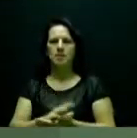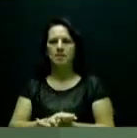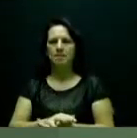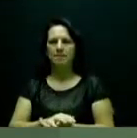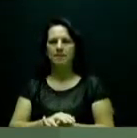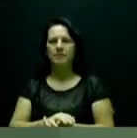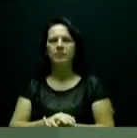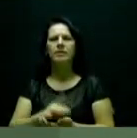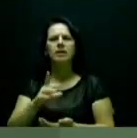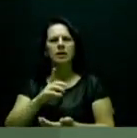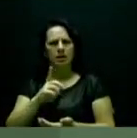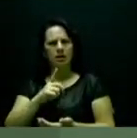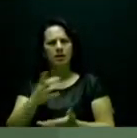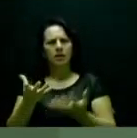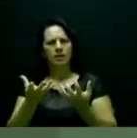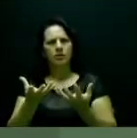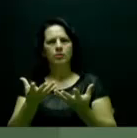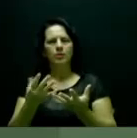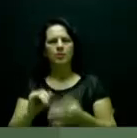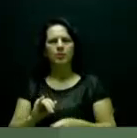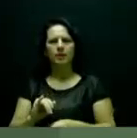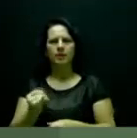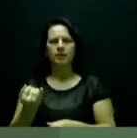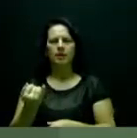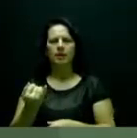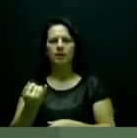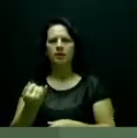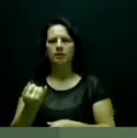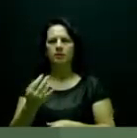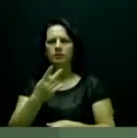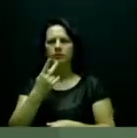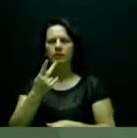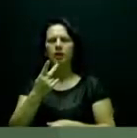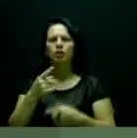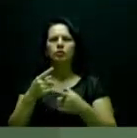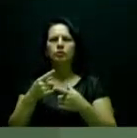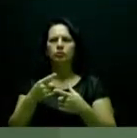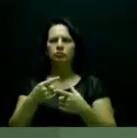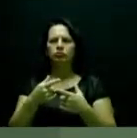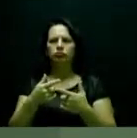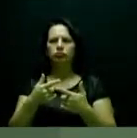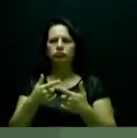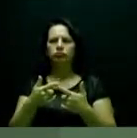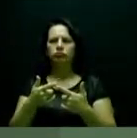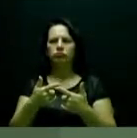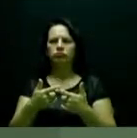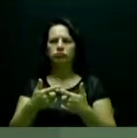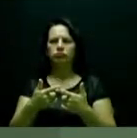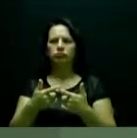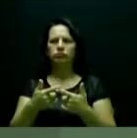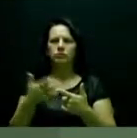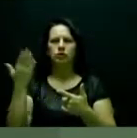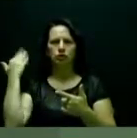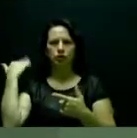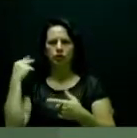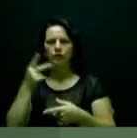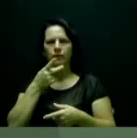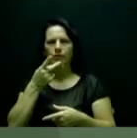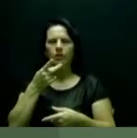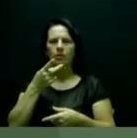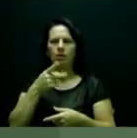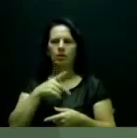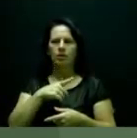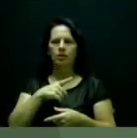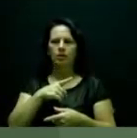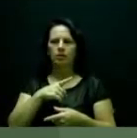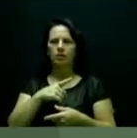Mas eu quero aproveitar também e voltar sobre a questão ao qual eu tinha falado, até